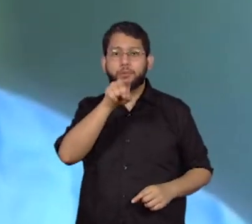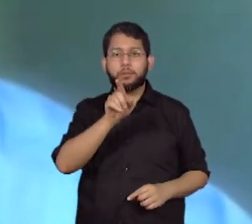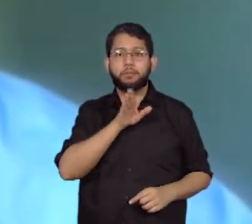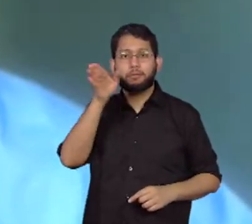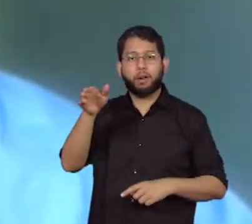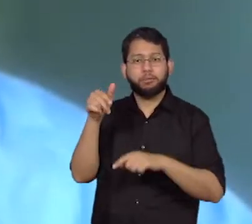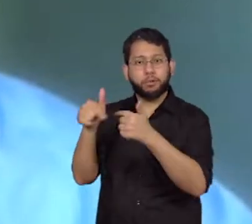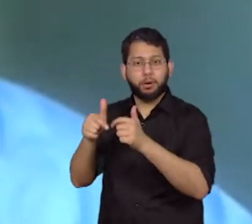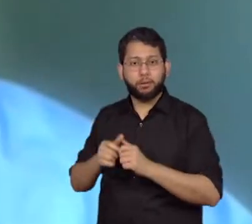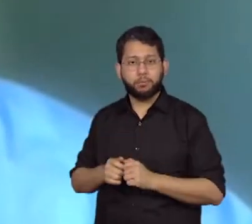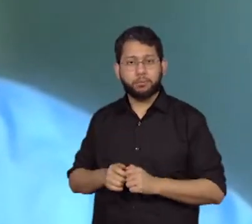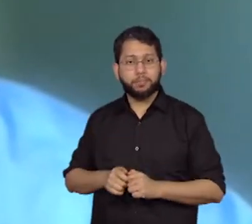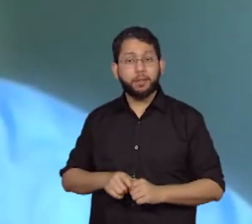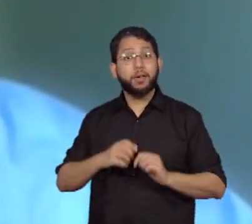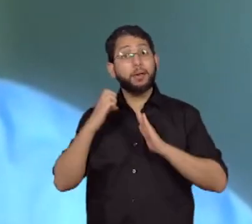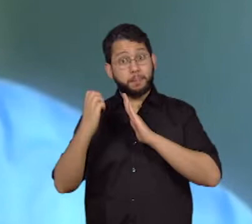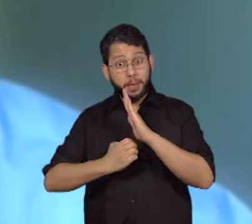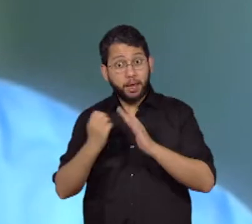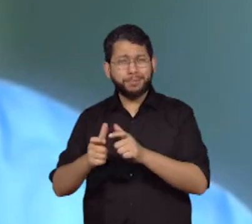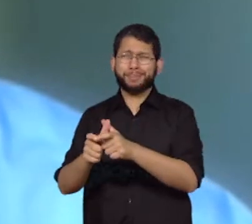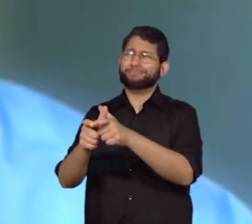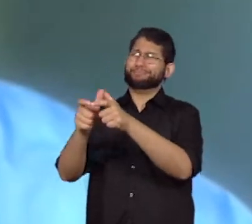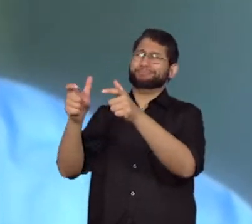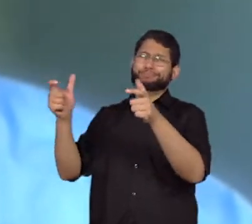muitas empresas buscam